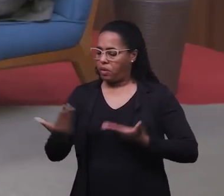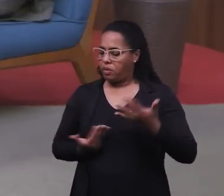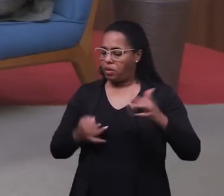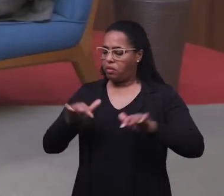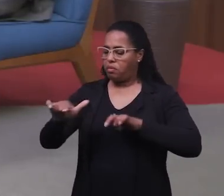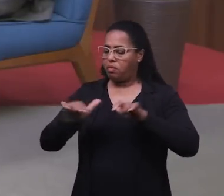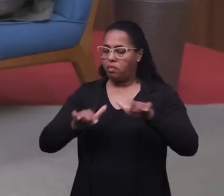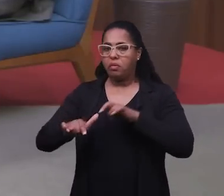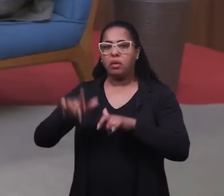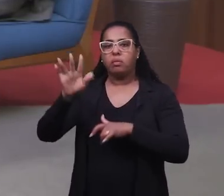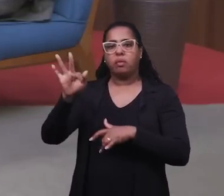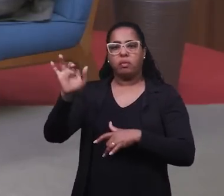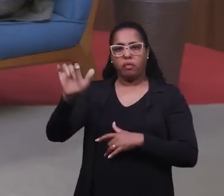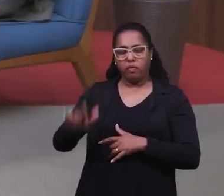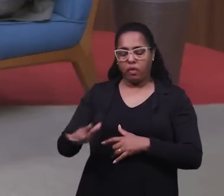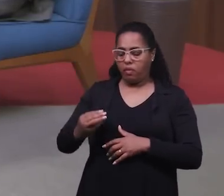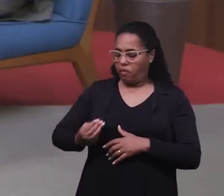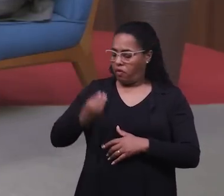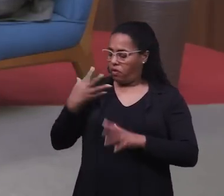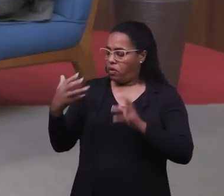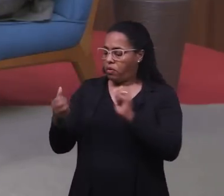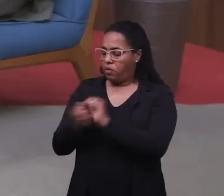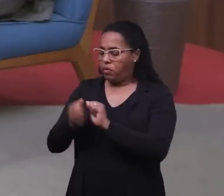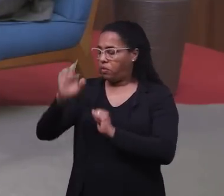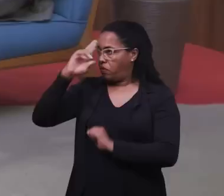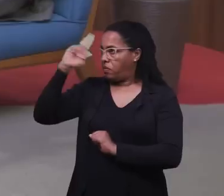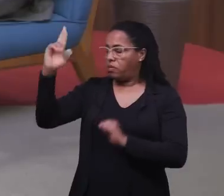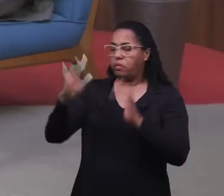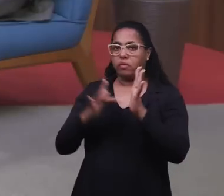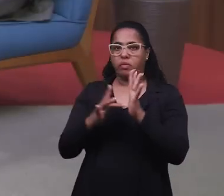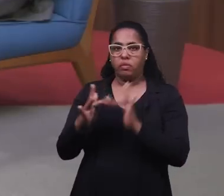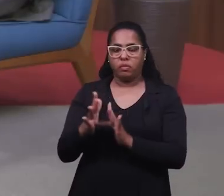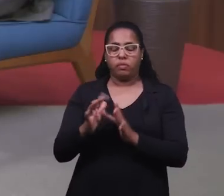na presença do Senhor, é viver com Ele.